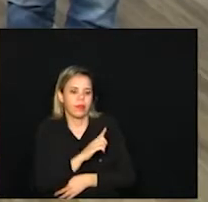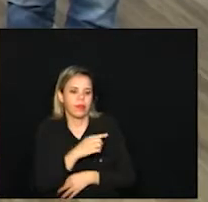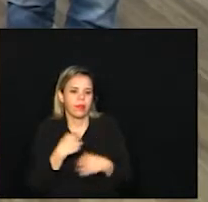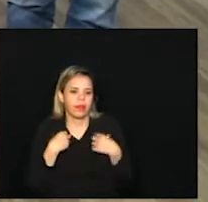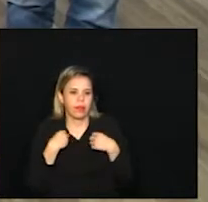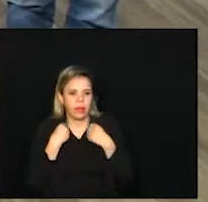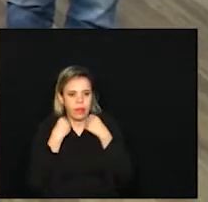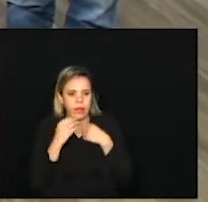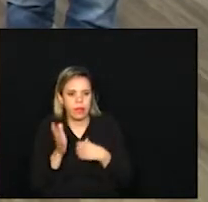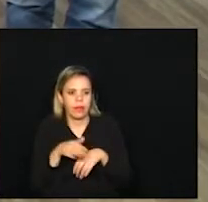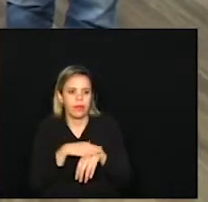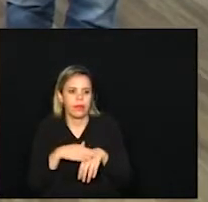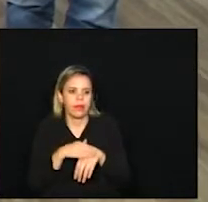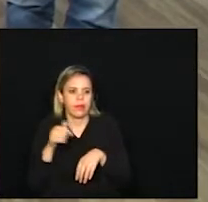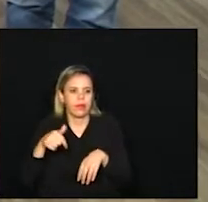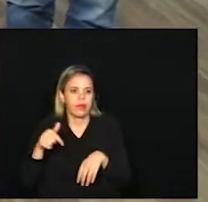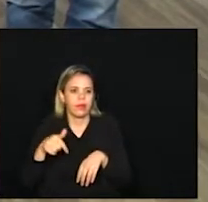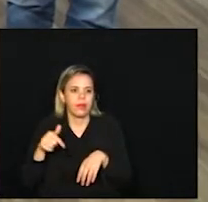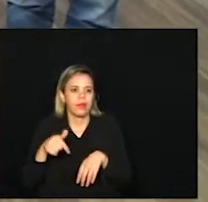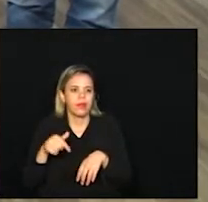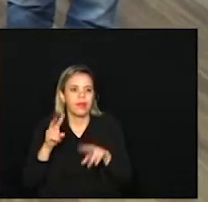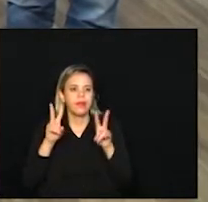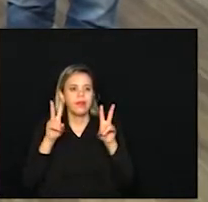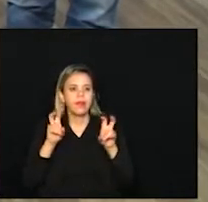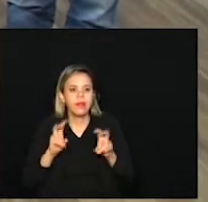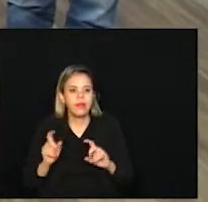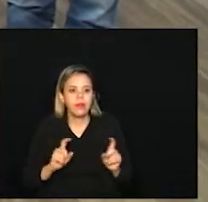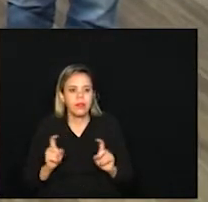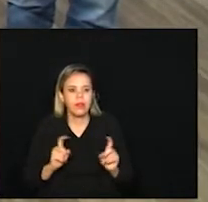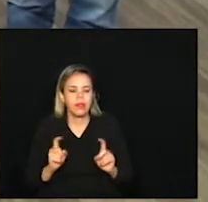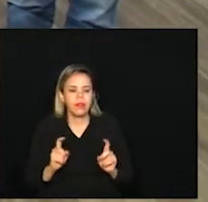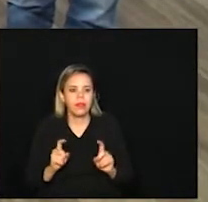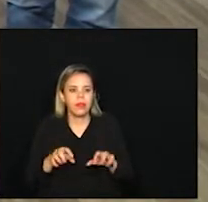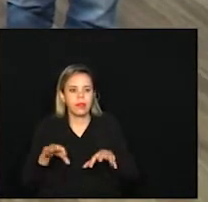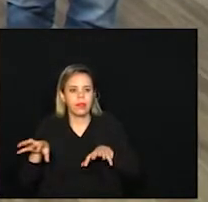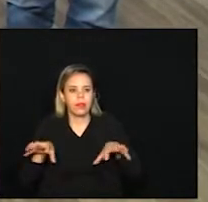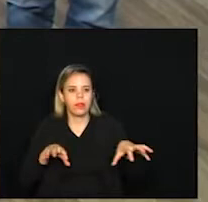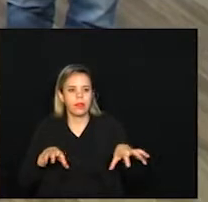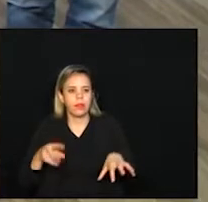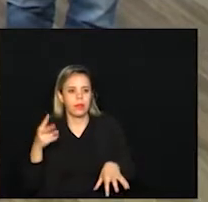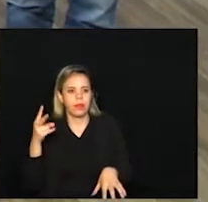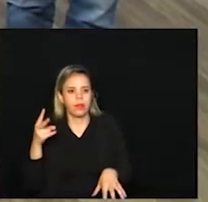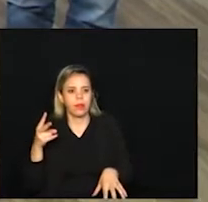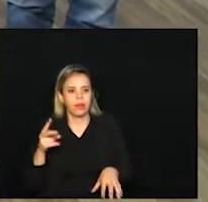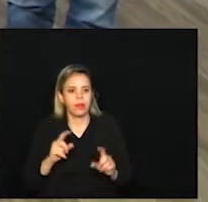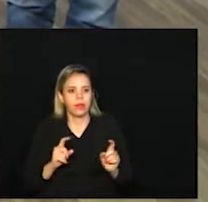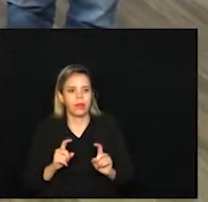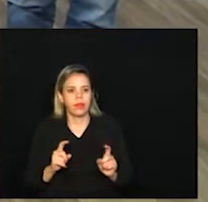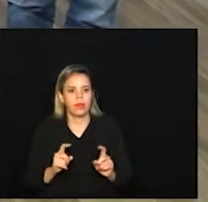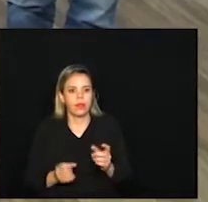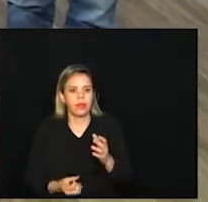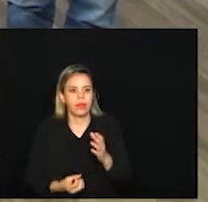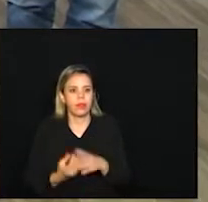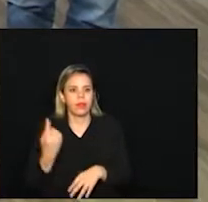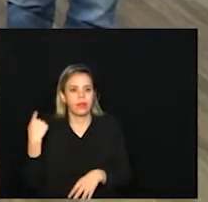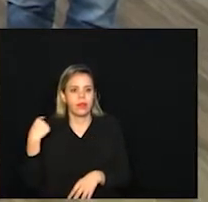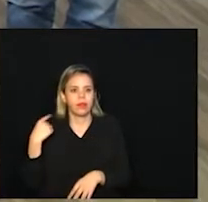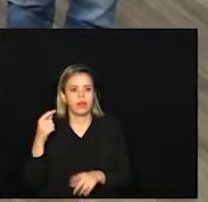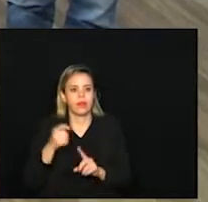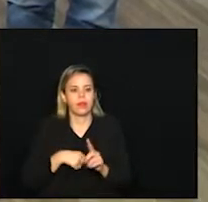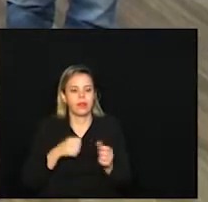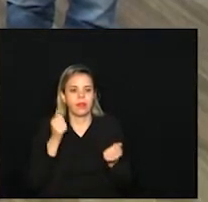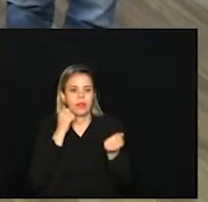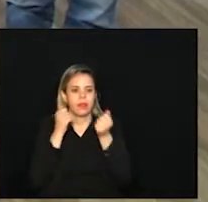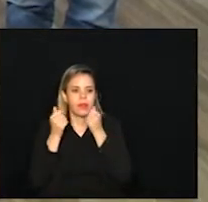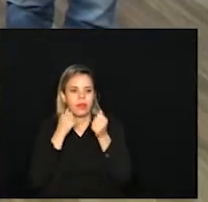Campo Grande nos a conversamos aqui sobre as reuniões descentralizadas duas reuniões descentralizadas que acontecerão neste